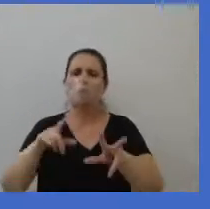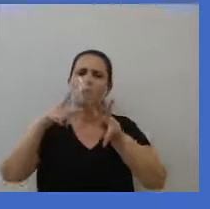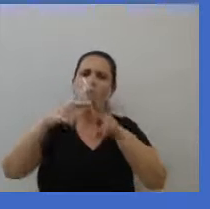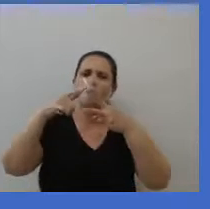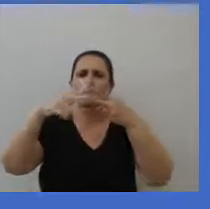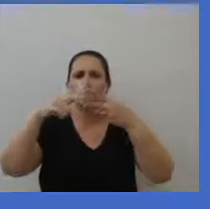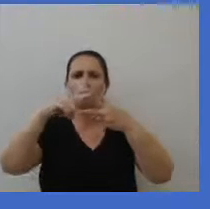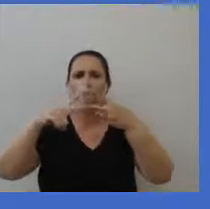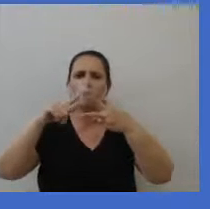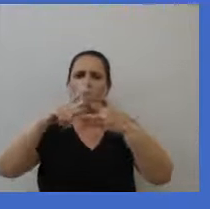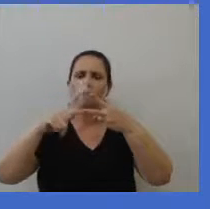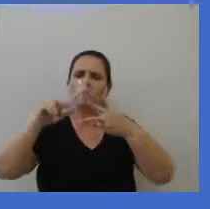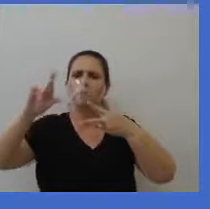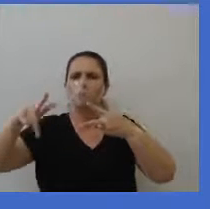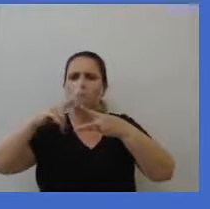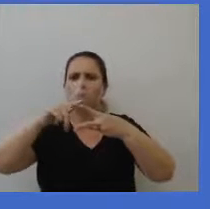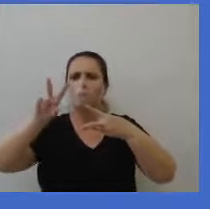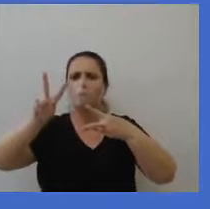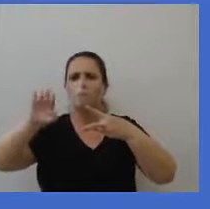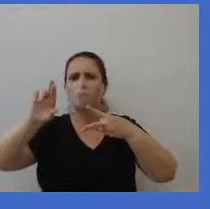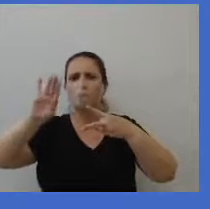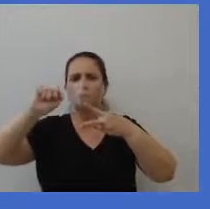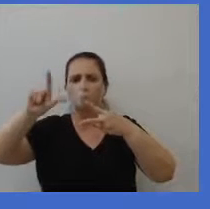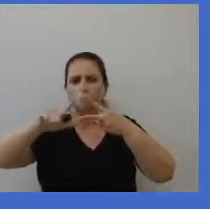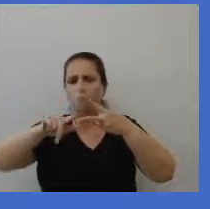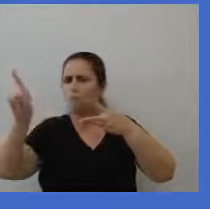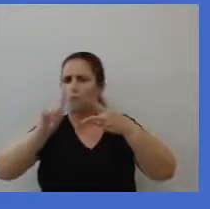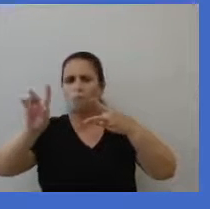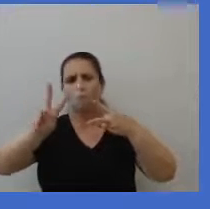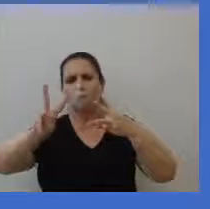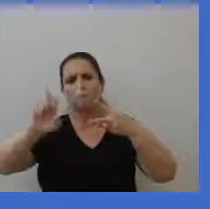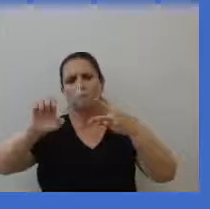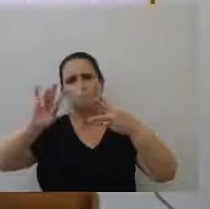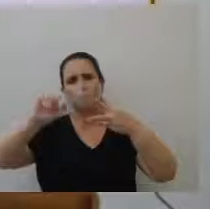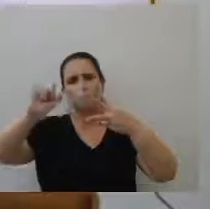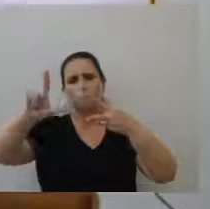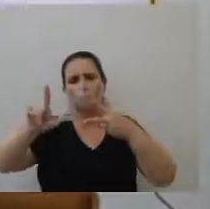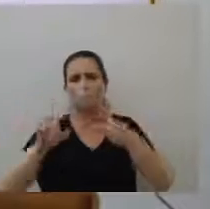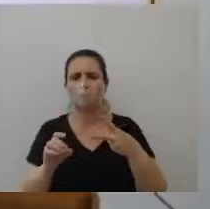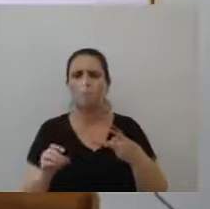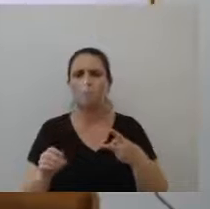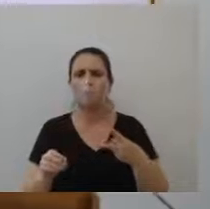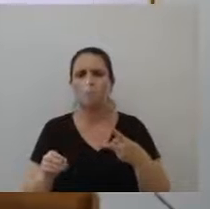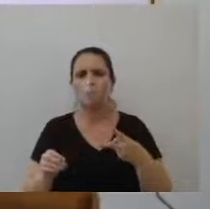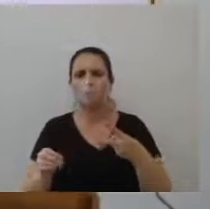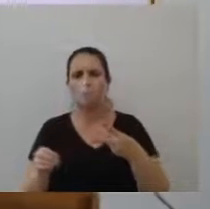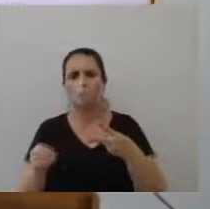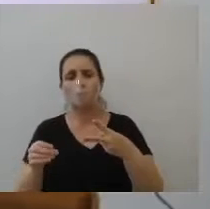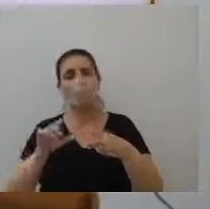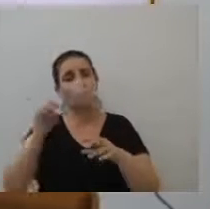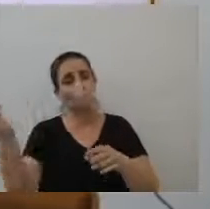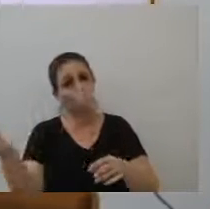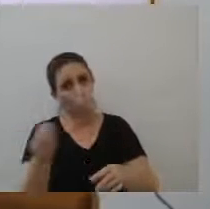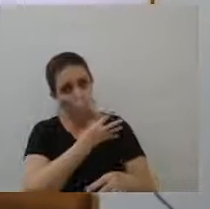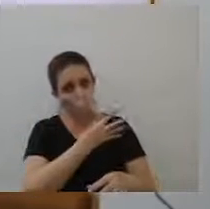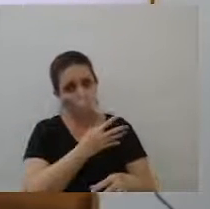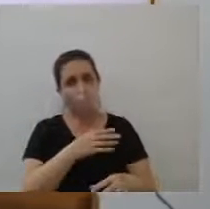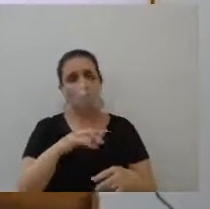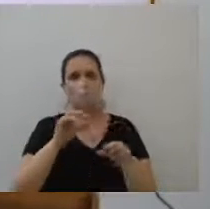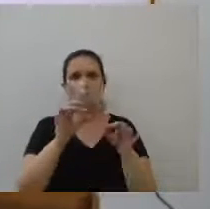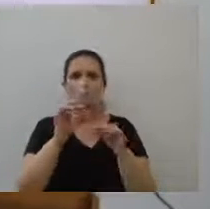brinca. Claro que ele pode ter uma ideia séria. Pode ter uma ideia séria. Mas uma das grandes características do meme